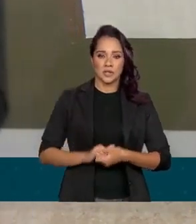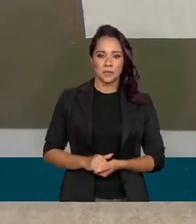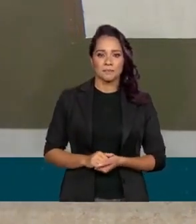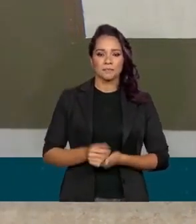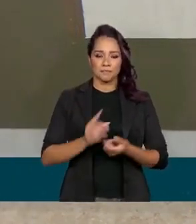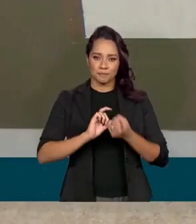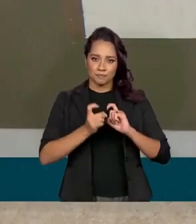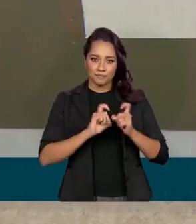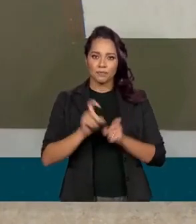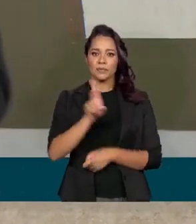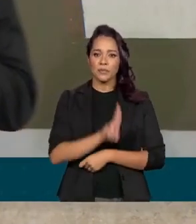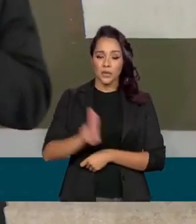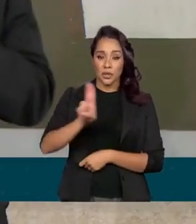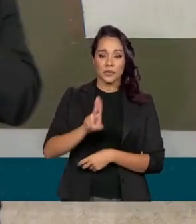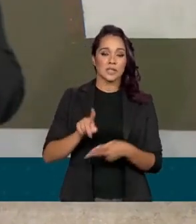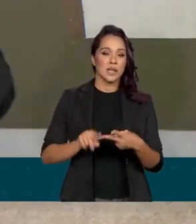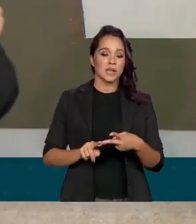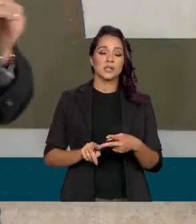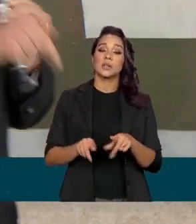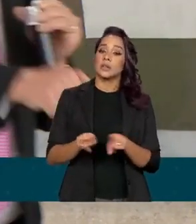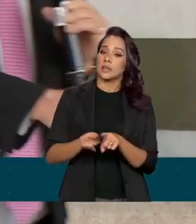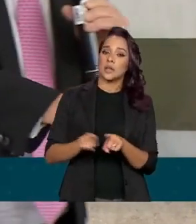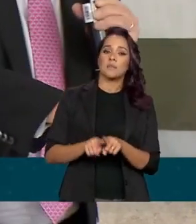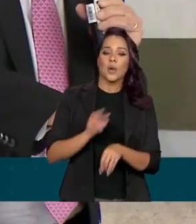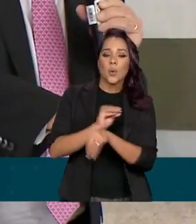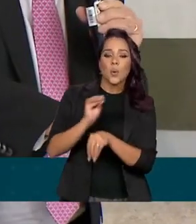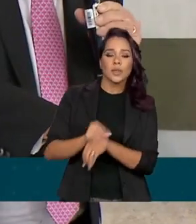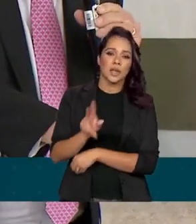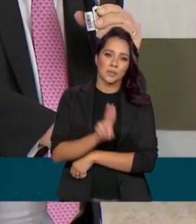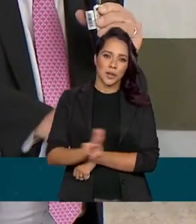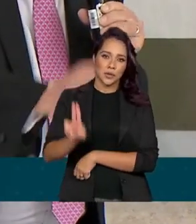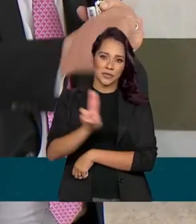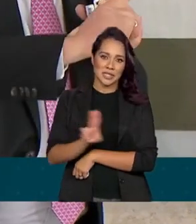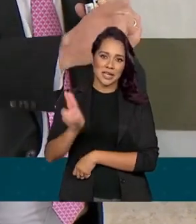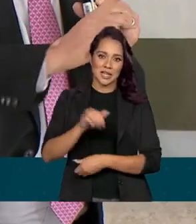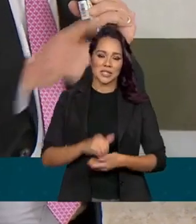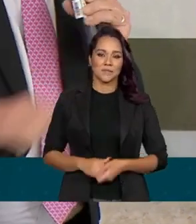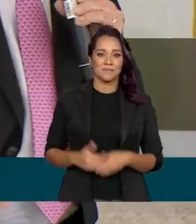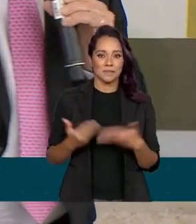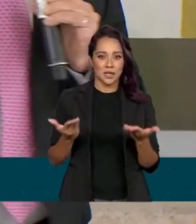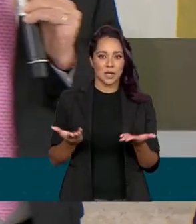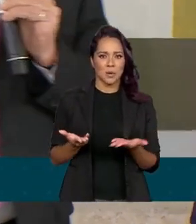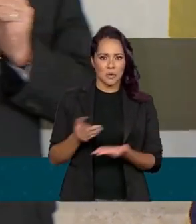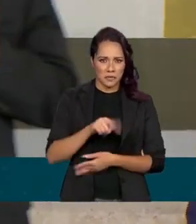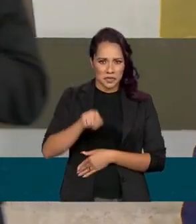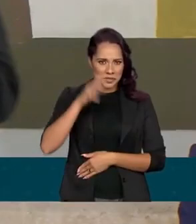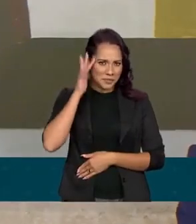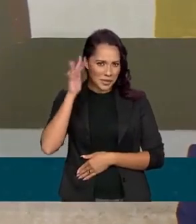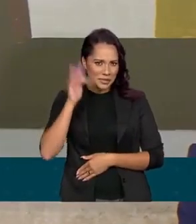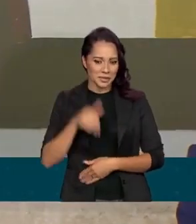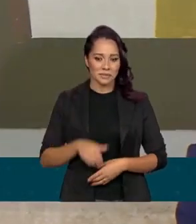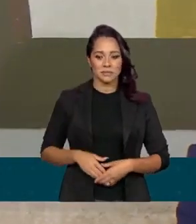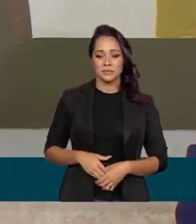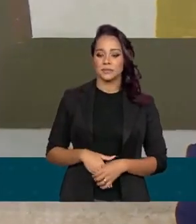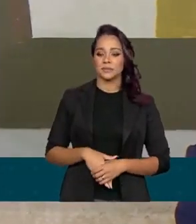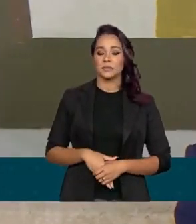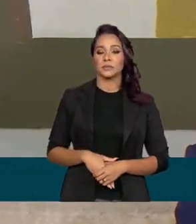com a administração da universidade e com o zelo pela universidade. Portanto,